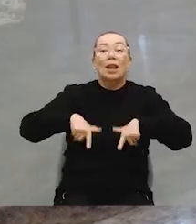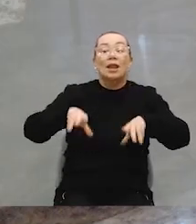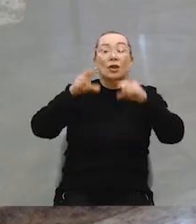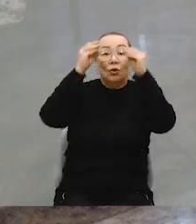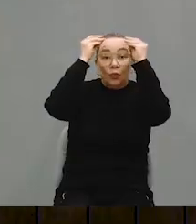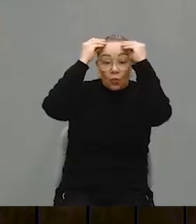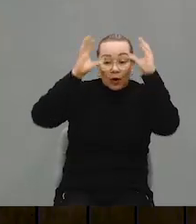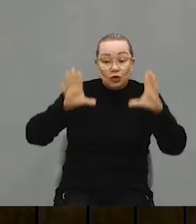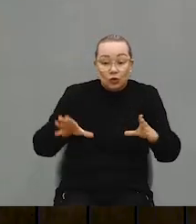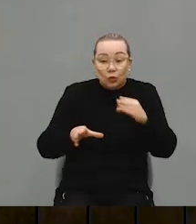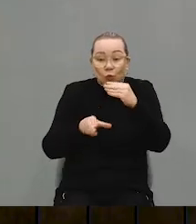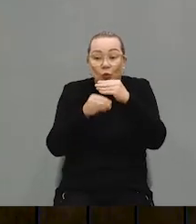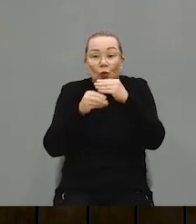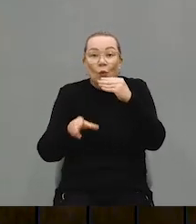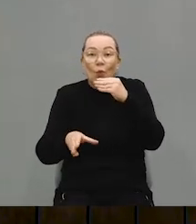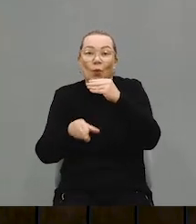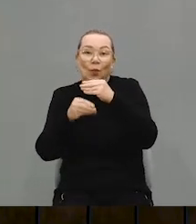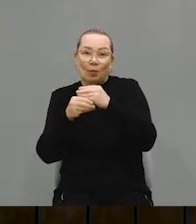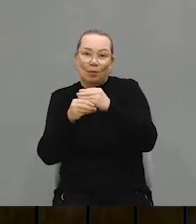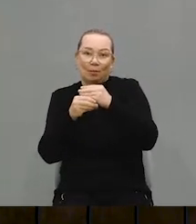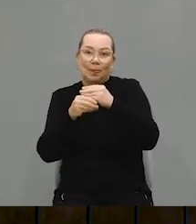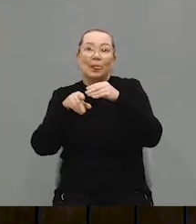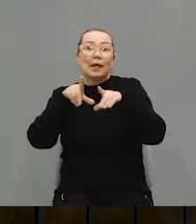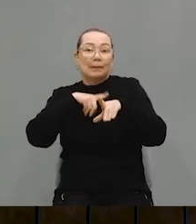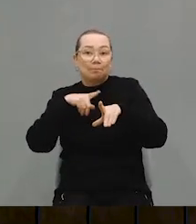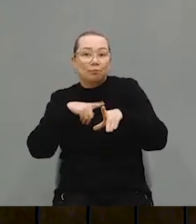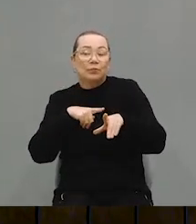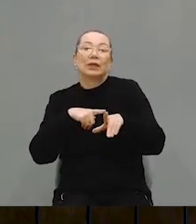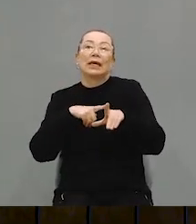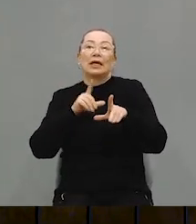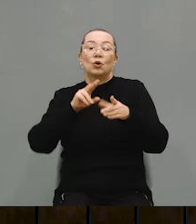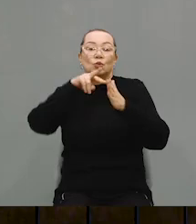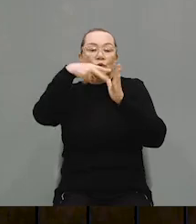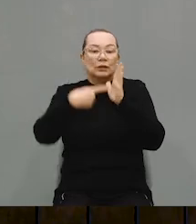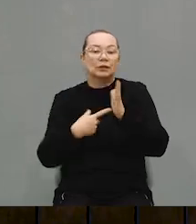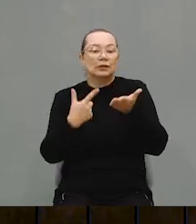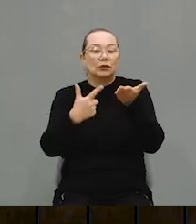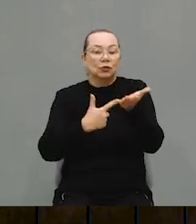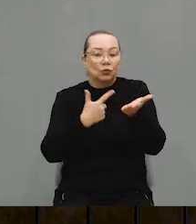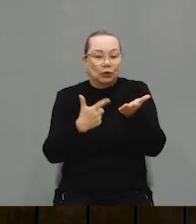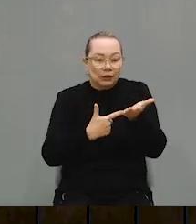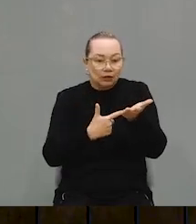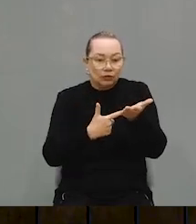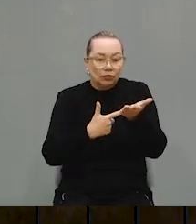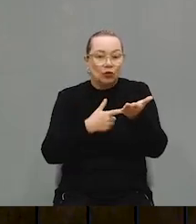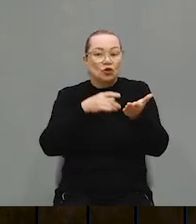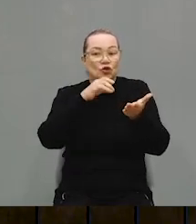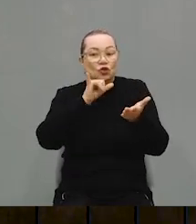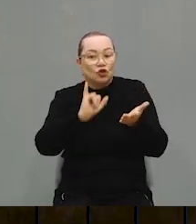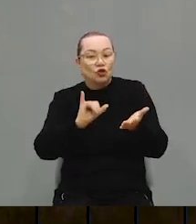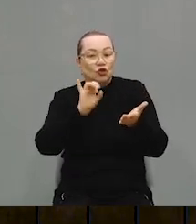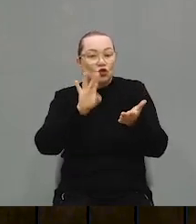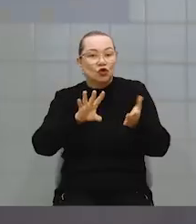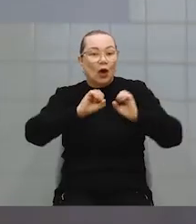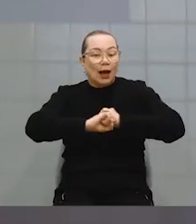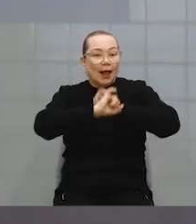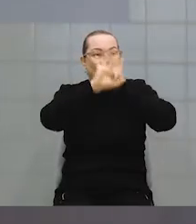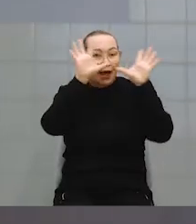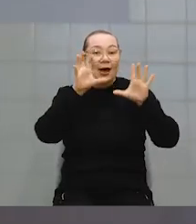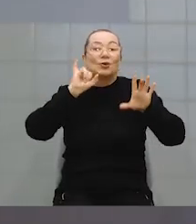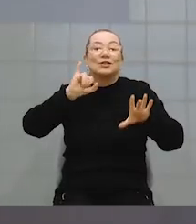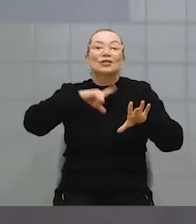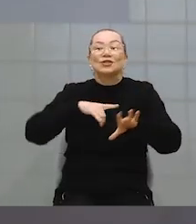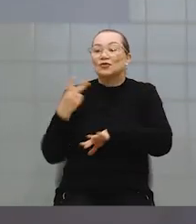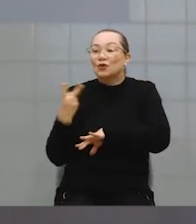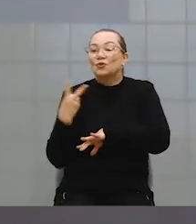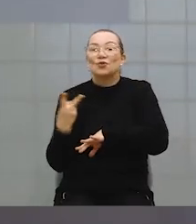que se complementam e que têm uma certa autonomia. O sentido do livro, ele se completa a partir dos dois autores,